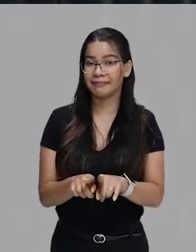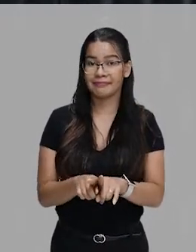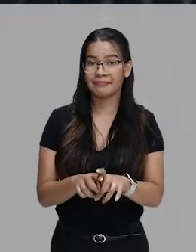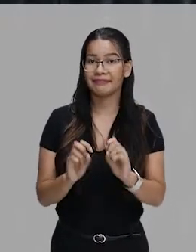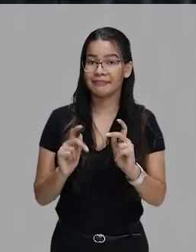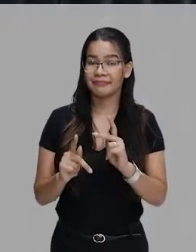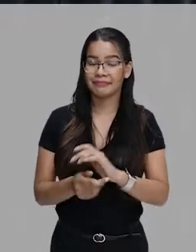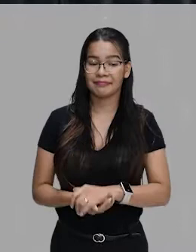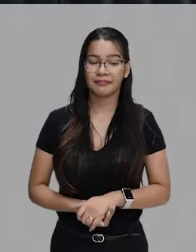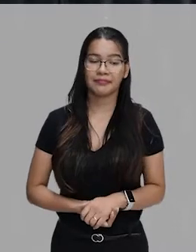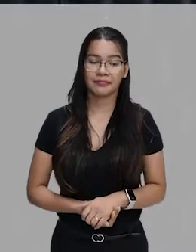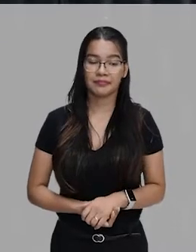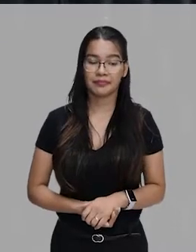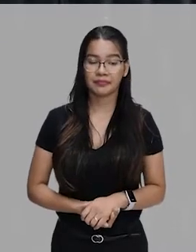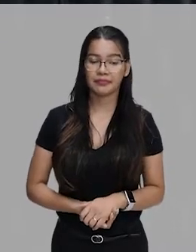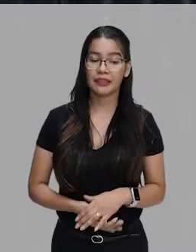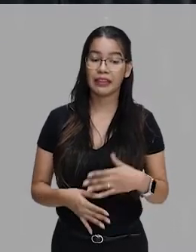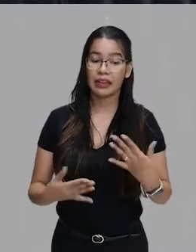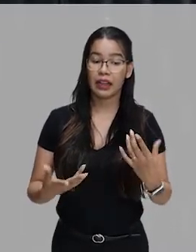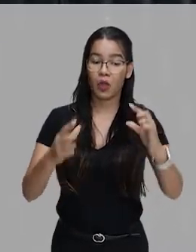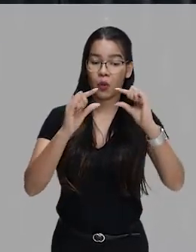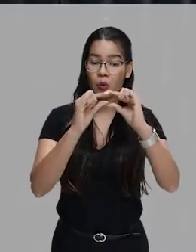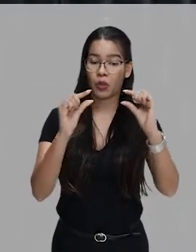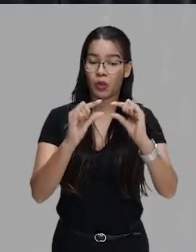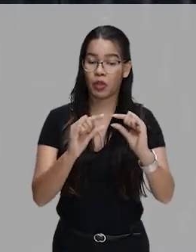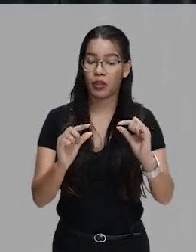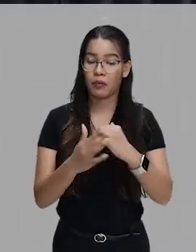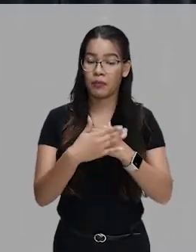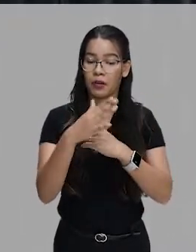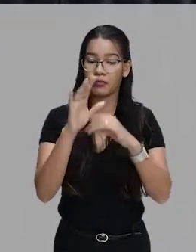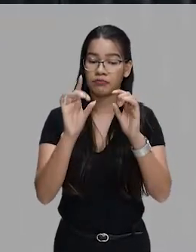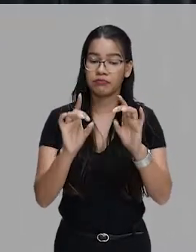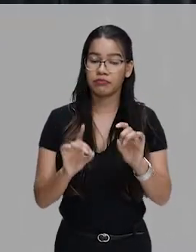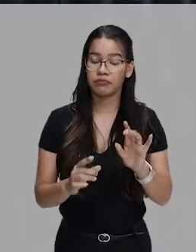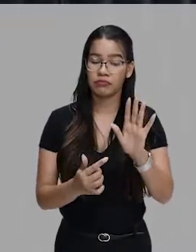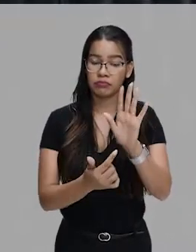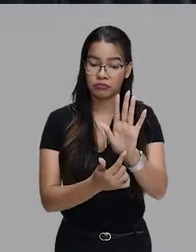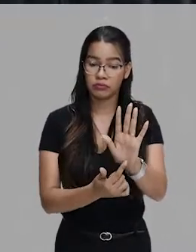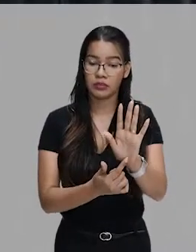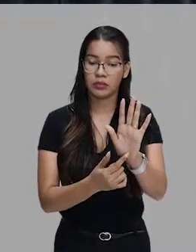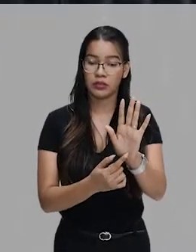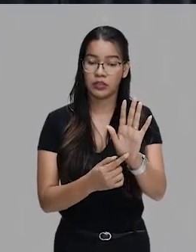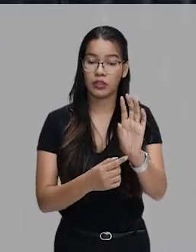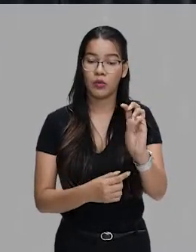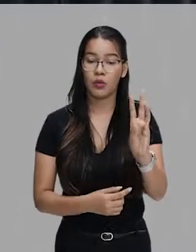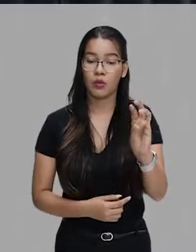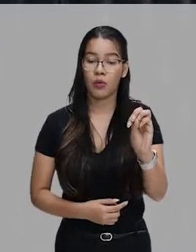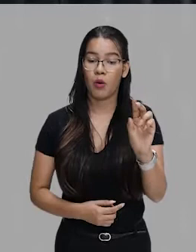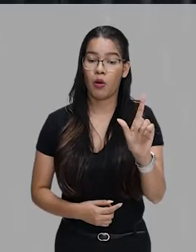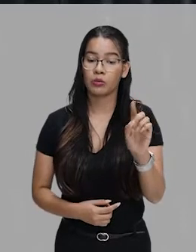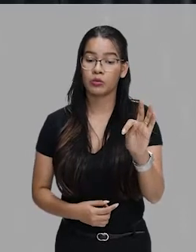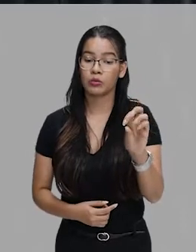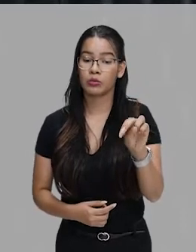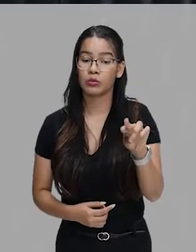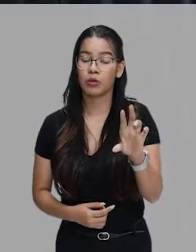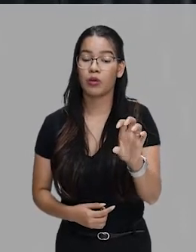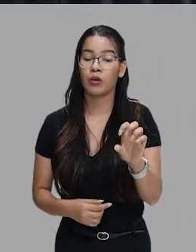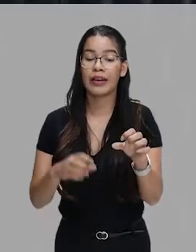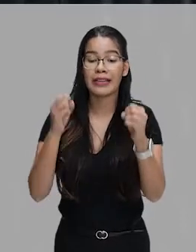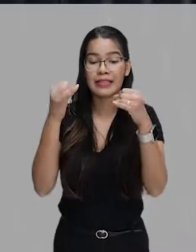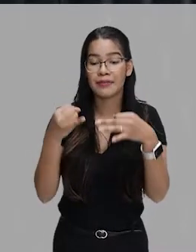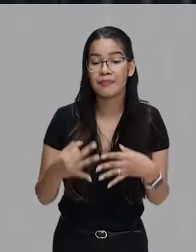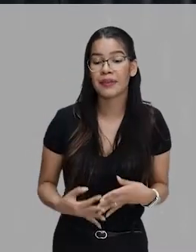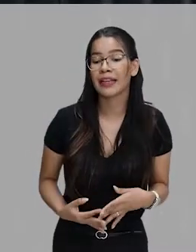questão. O trecho destacado em Walton justifica-se dizendo que a